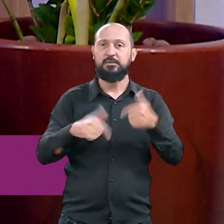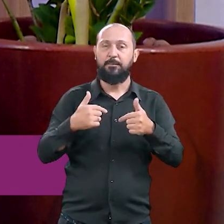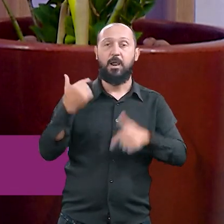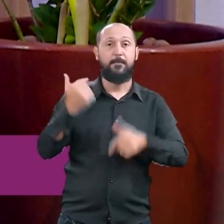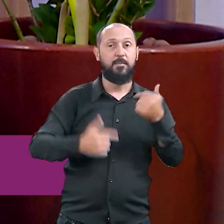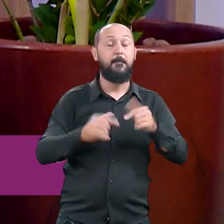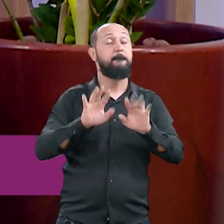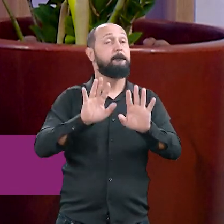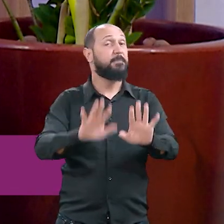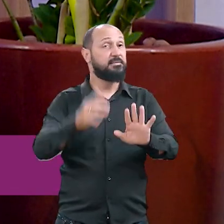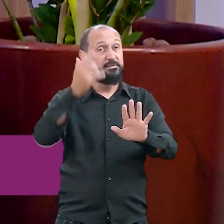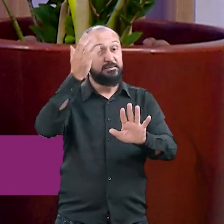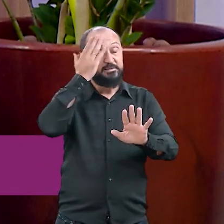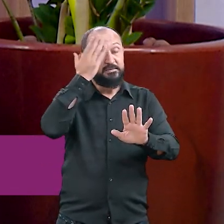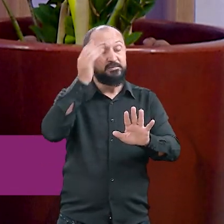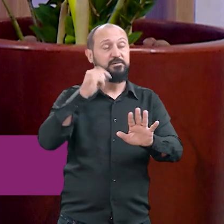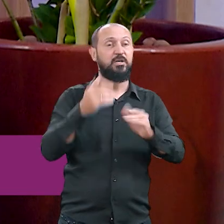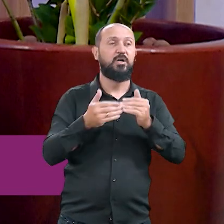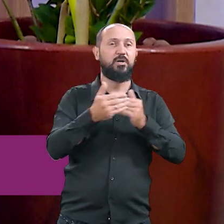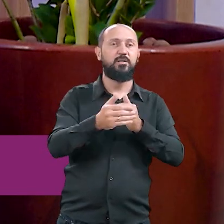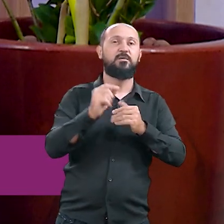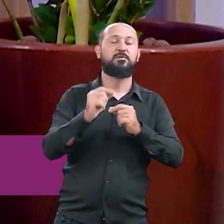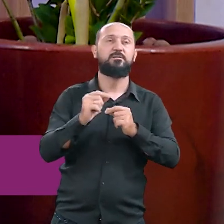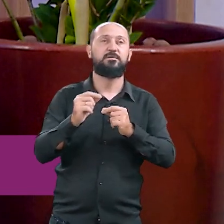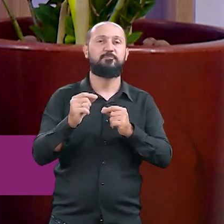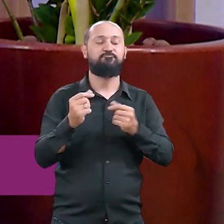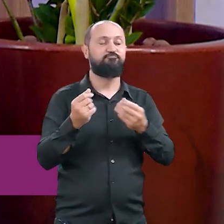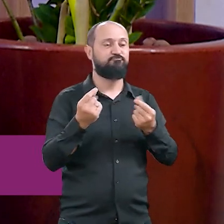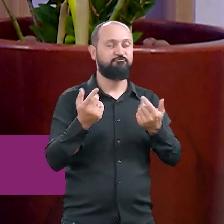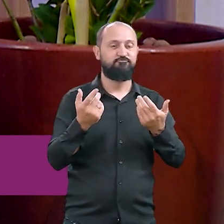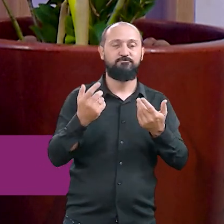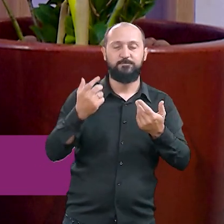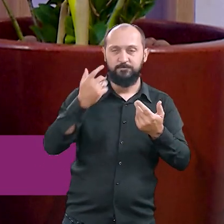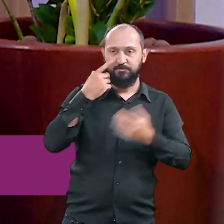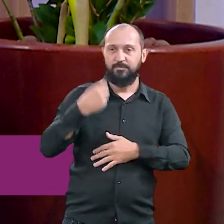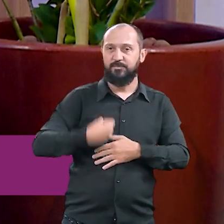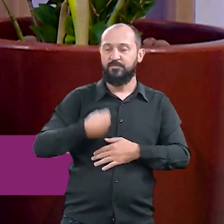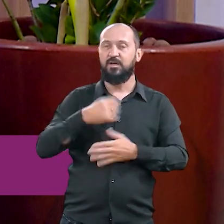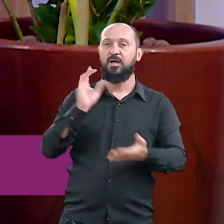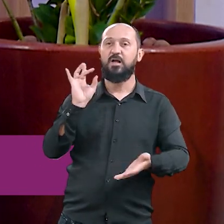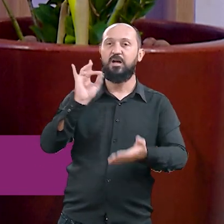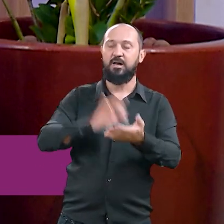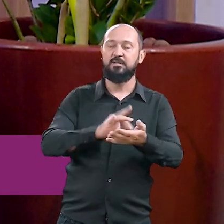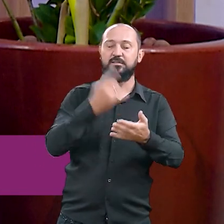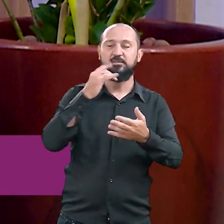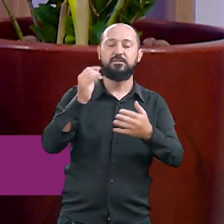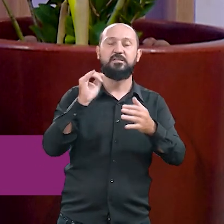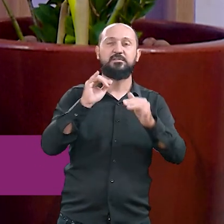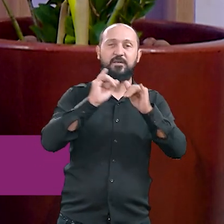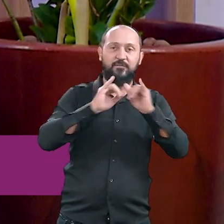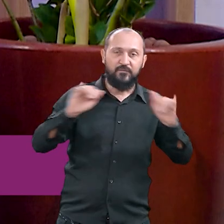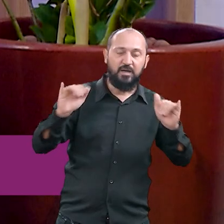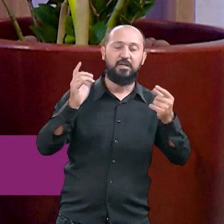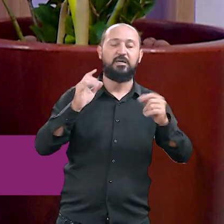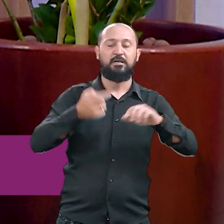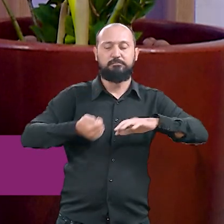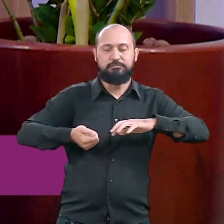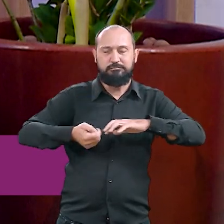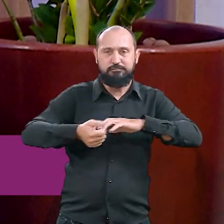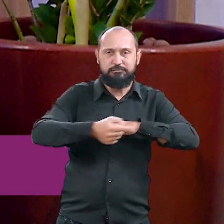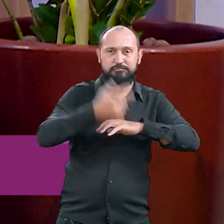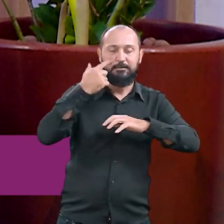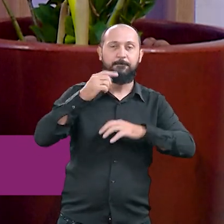esse, a gente não aceitar simplesmente qualquer informação que vem. Agora, como agente político, né, seja para o